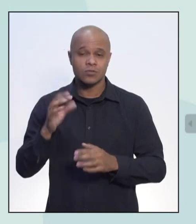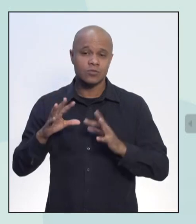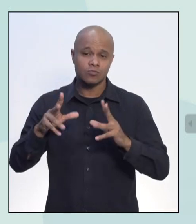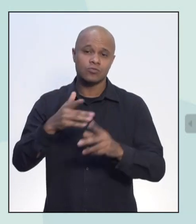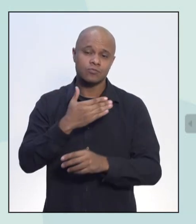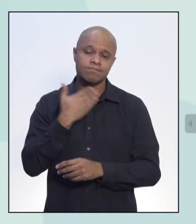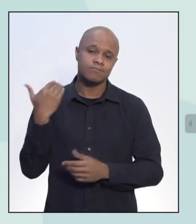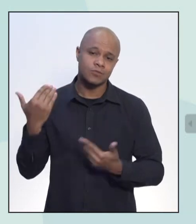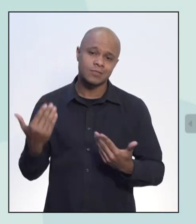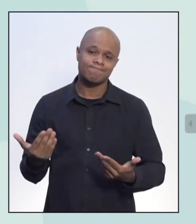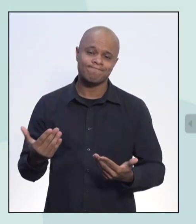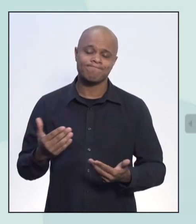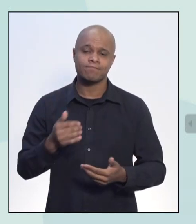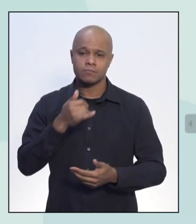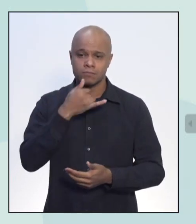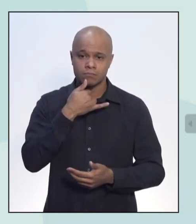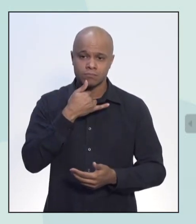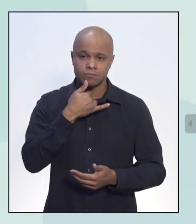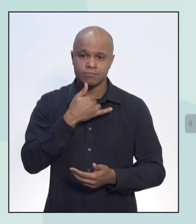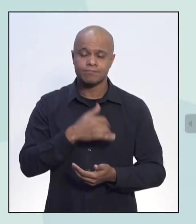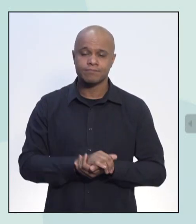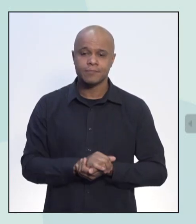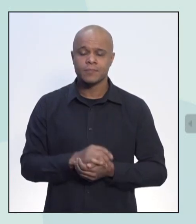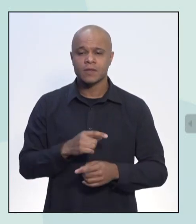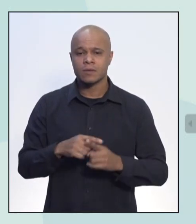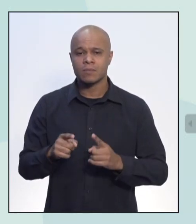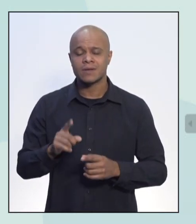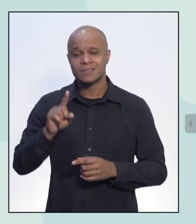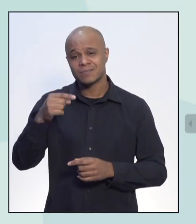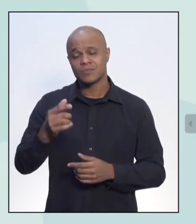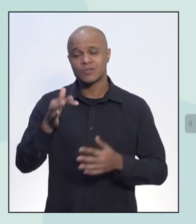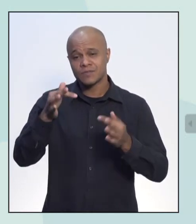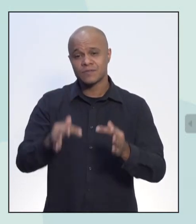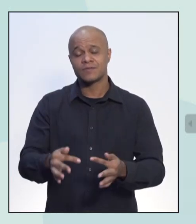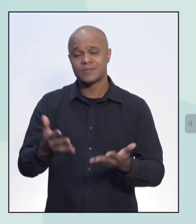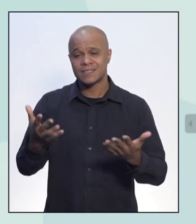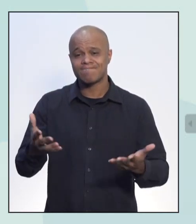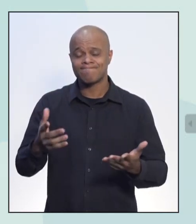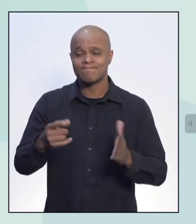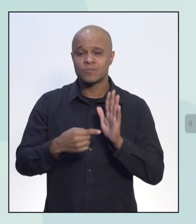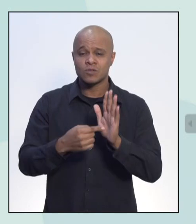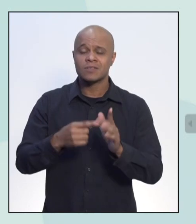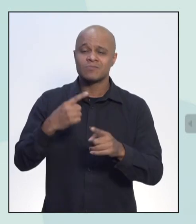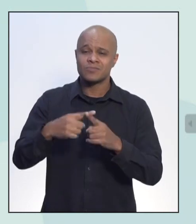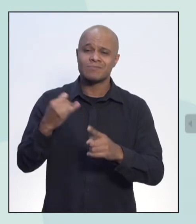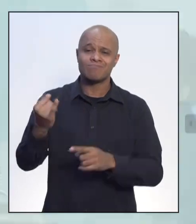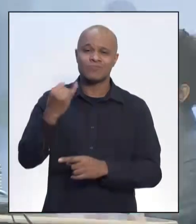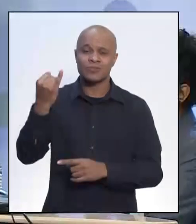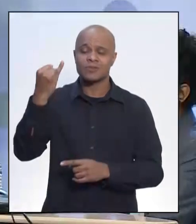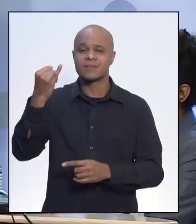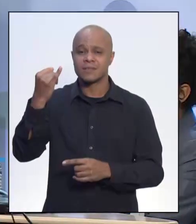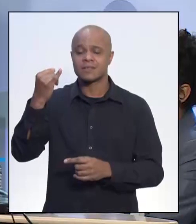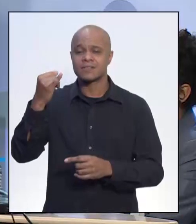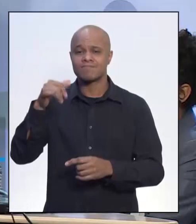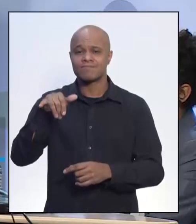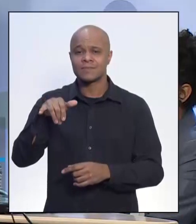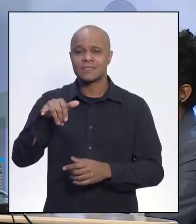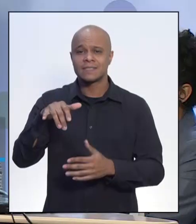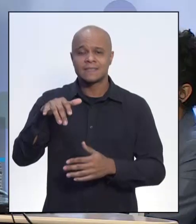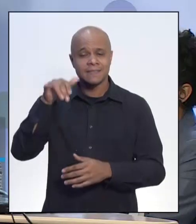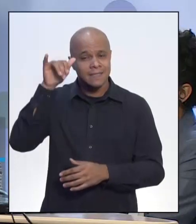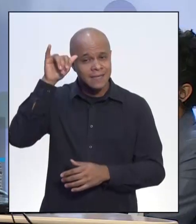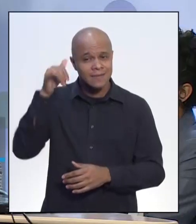mundo, né, que estavam lá, mas eles acabaram se tornando heróis, né, nessa situação, aí, porque acabaram evitando